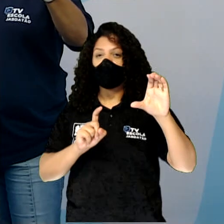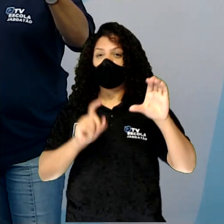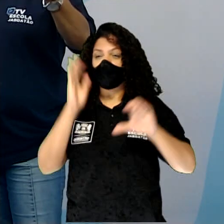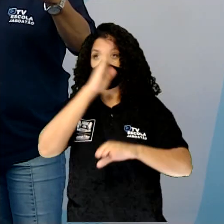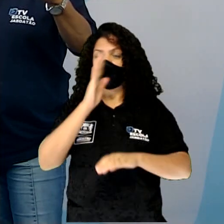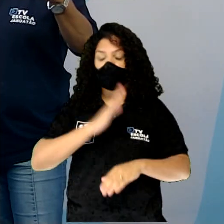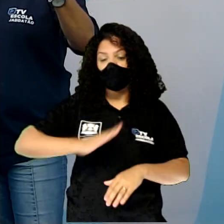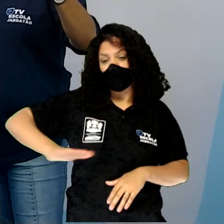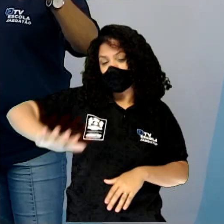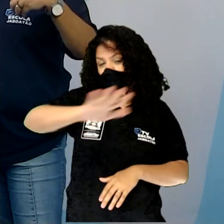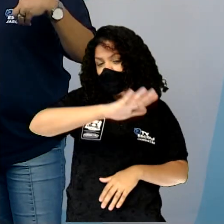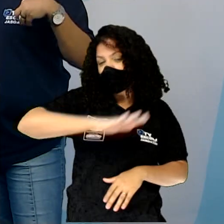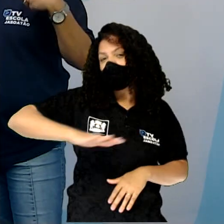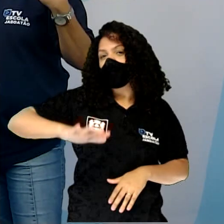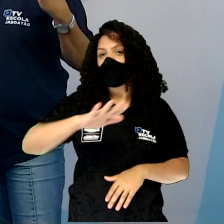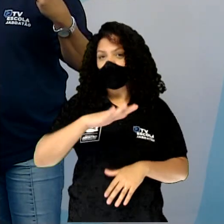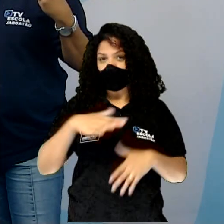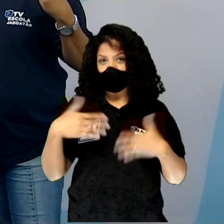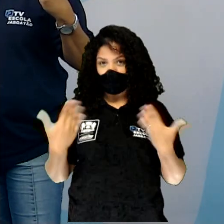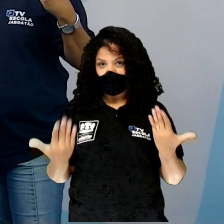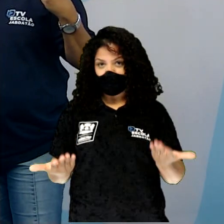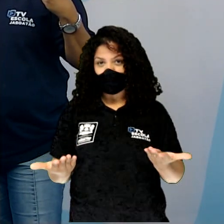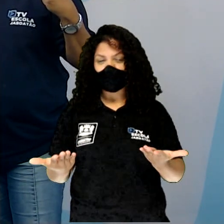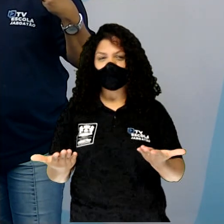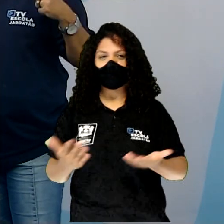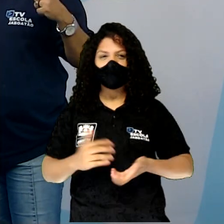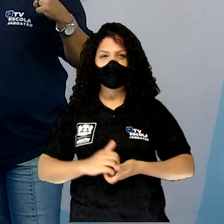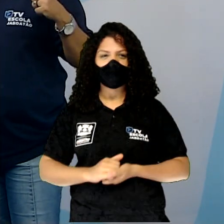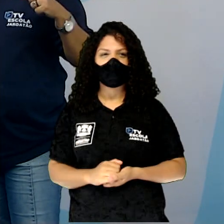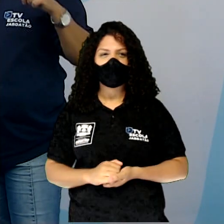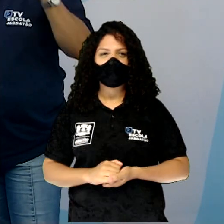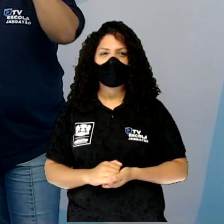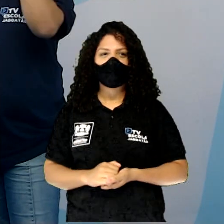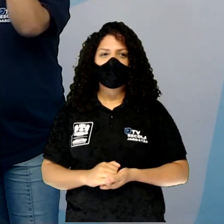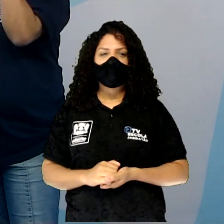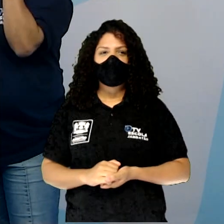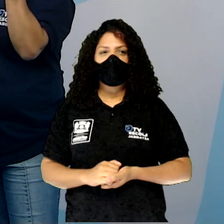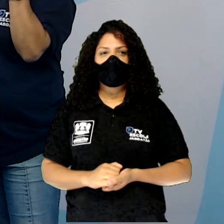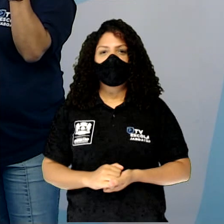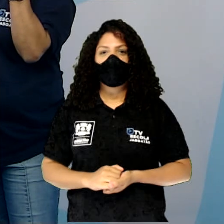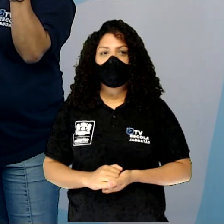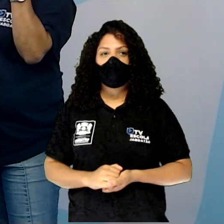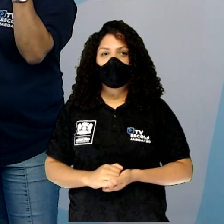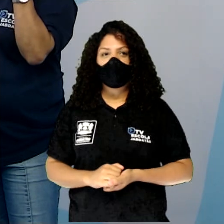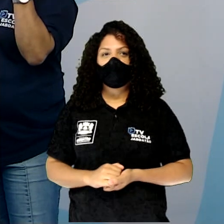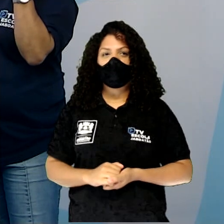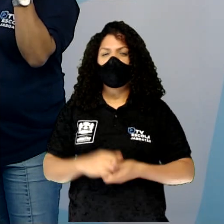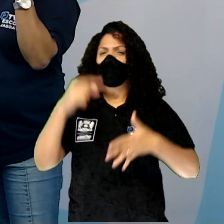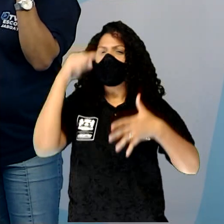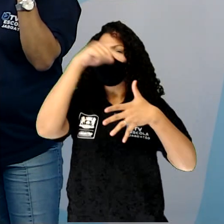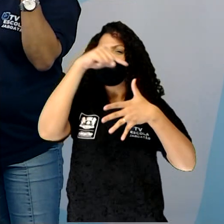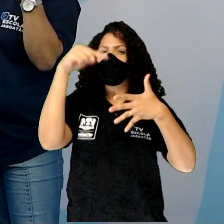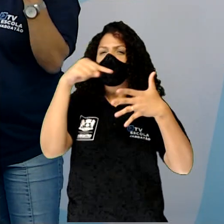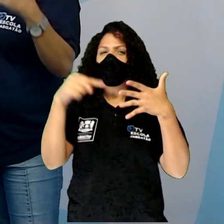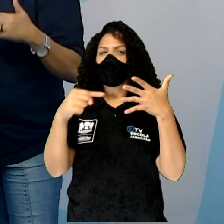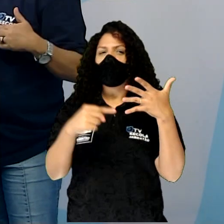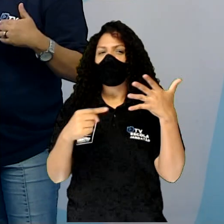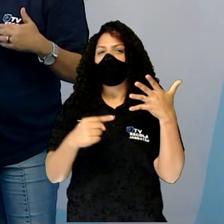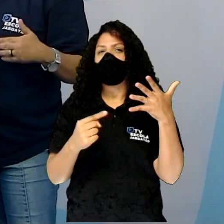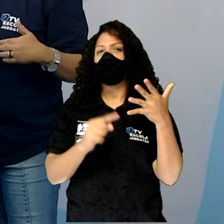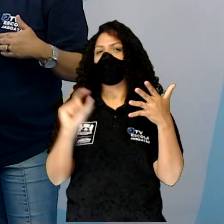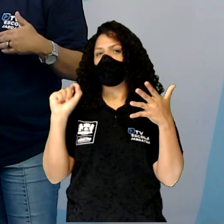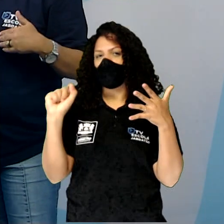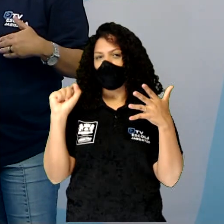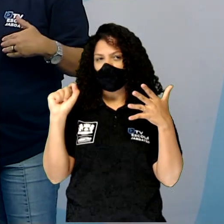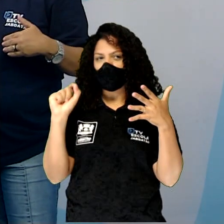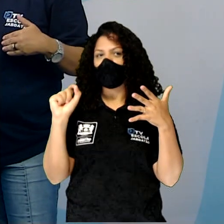ser uma colônia e passou a ser uma nação independente, certo? Nós podemos destacar as seguintes contestações